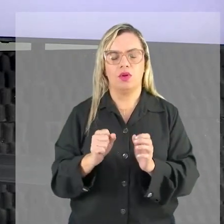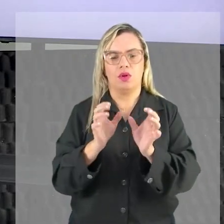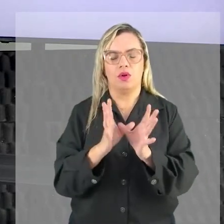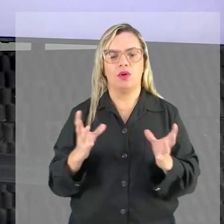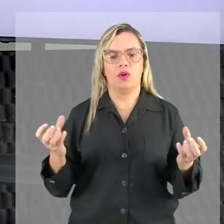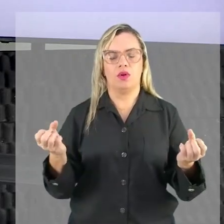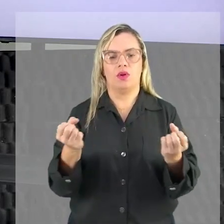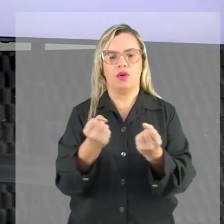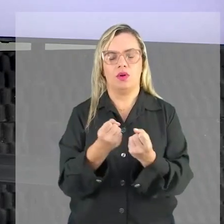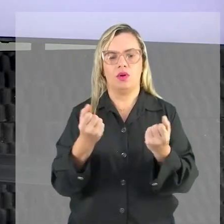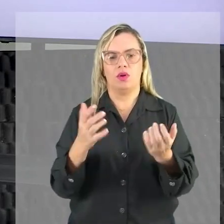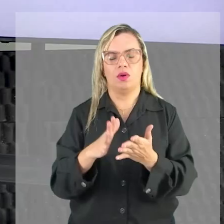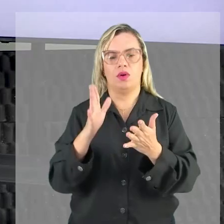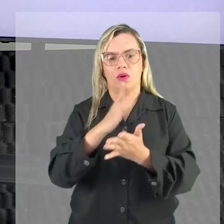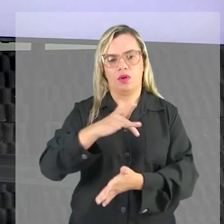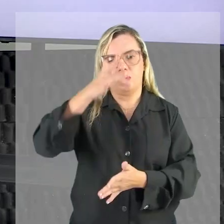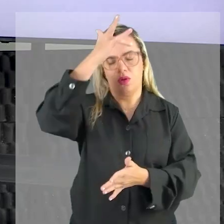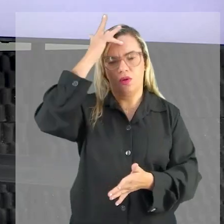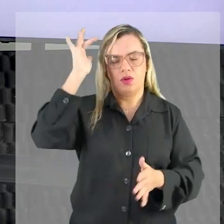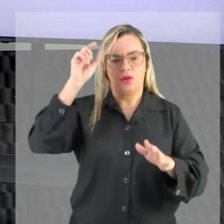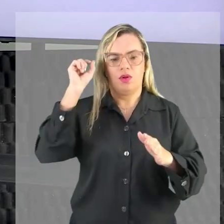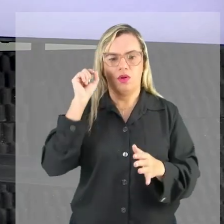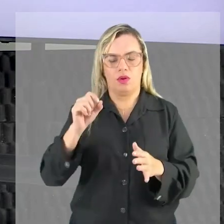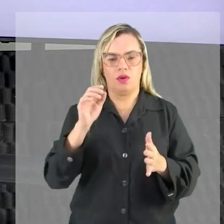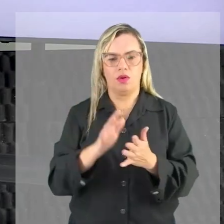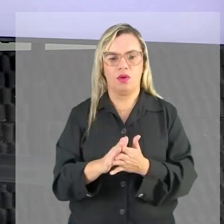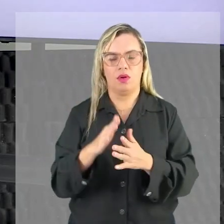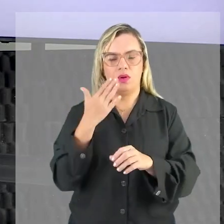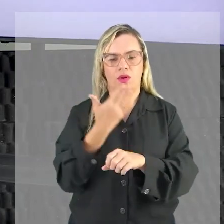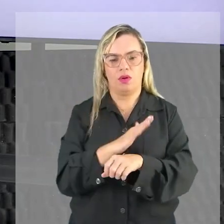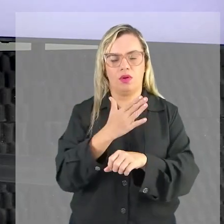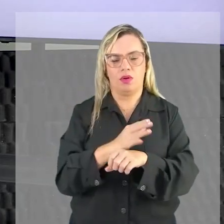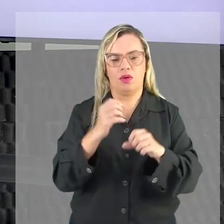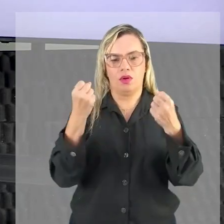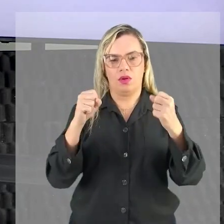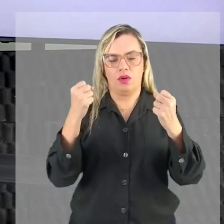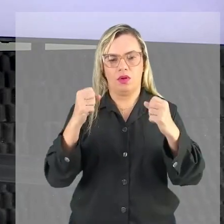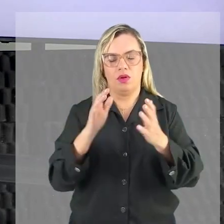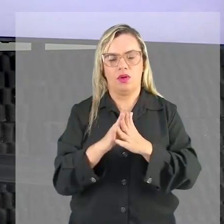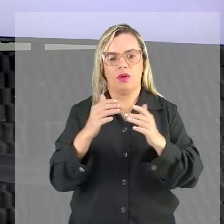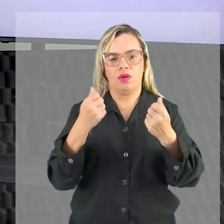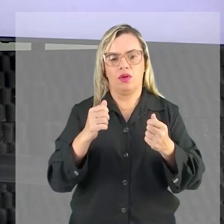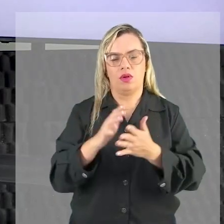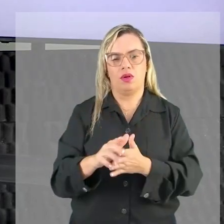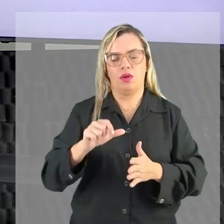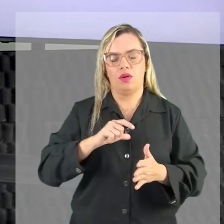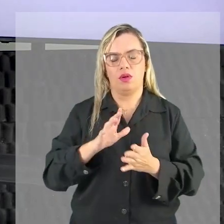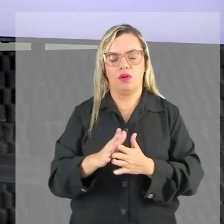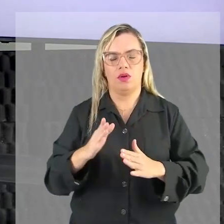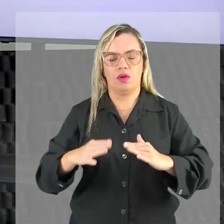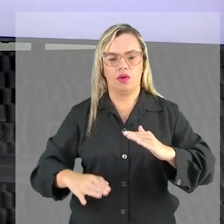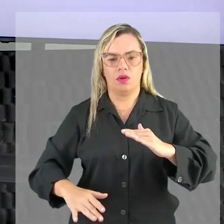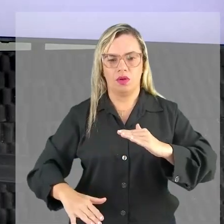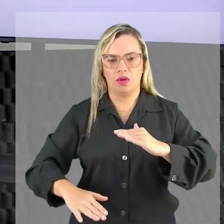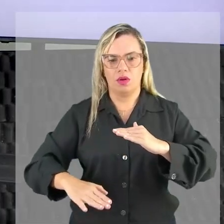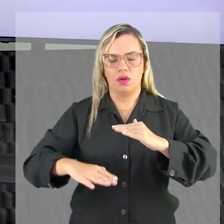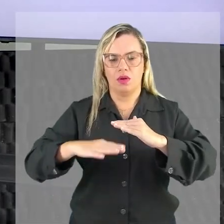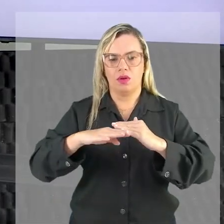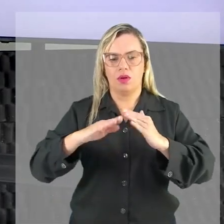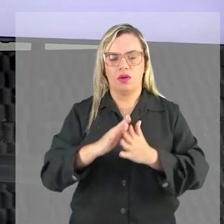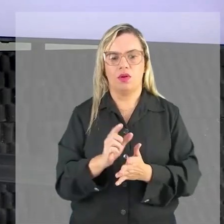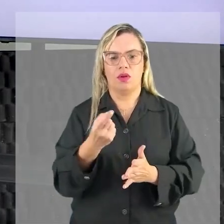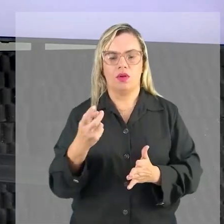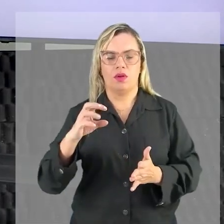para o indivíduo ser considerado ativo, ele precisa fazer em média de 150